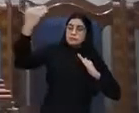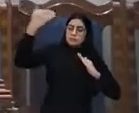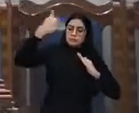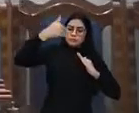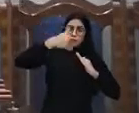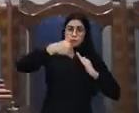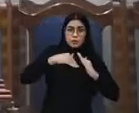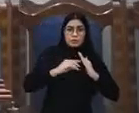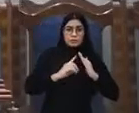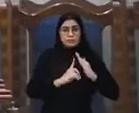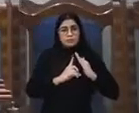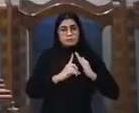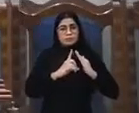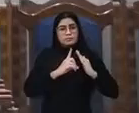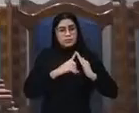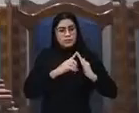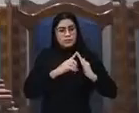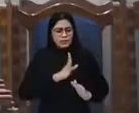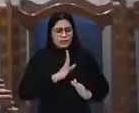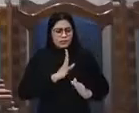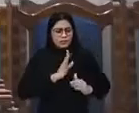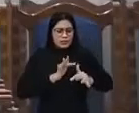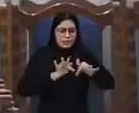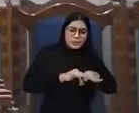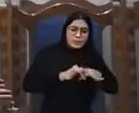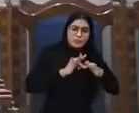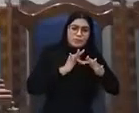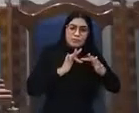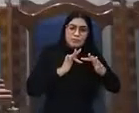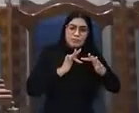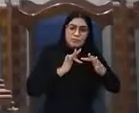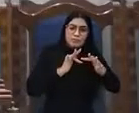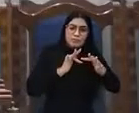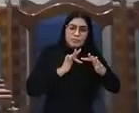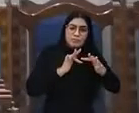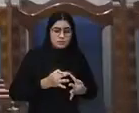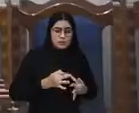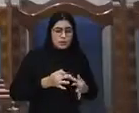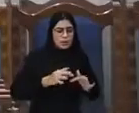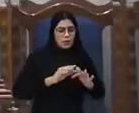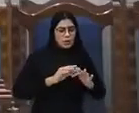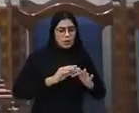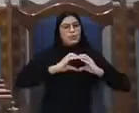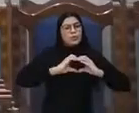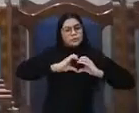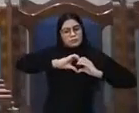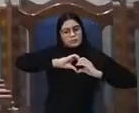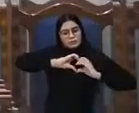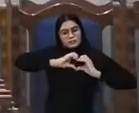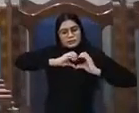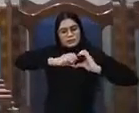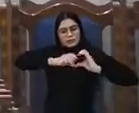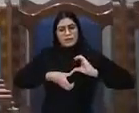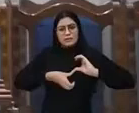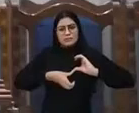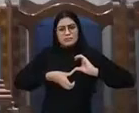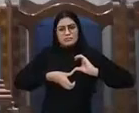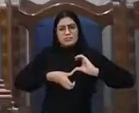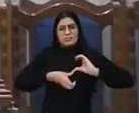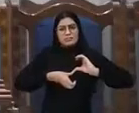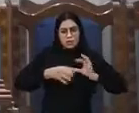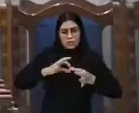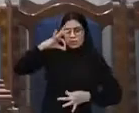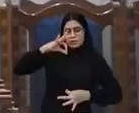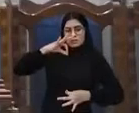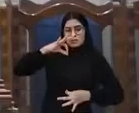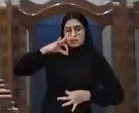há um coração contrito, um coração quebrado, em fagulhas, em fragmentos, abatido. Eu